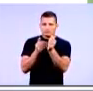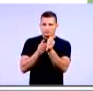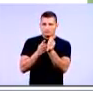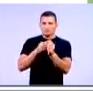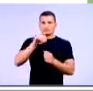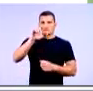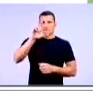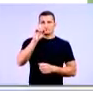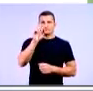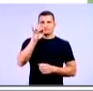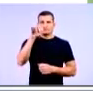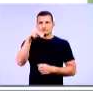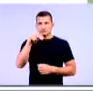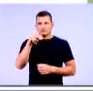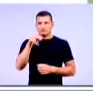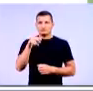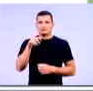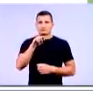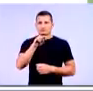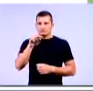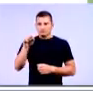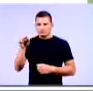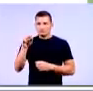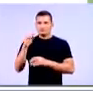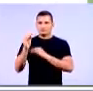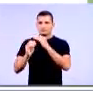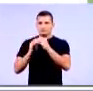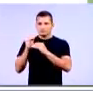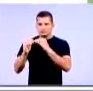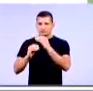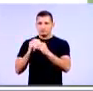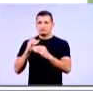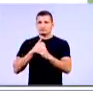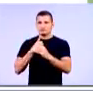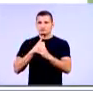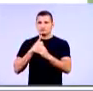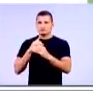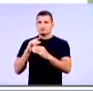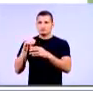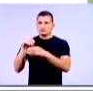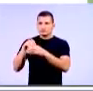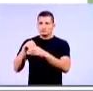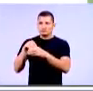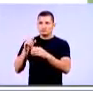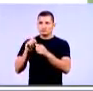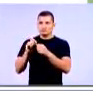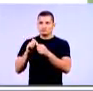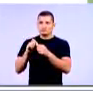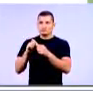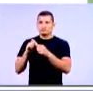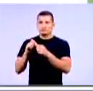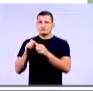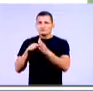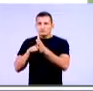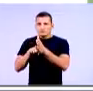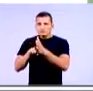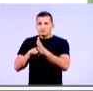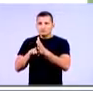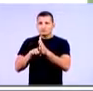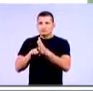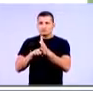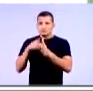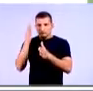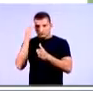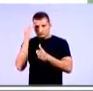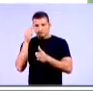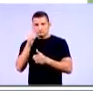login e senha. O banco de dados, ao receber isso, realiza uma consulta, uma mensagem reflexiva, ó, faz uma consulta para saber